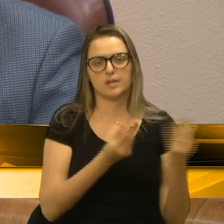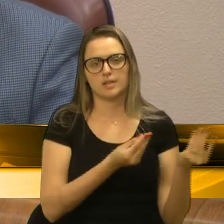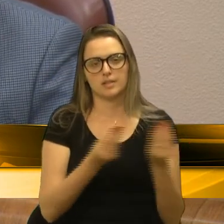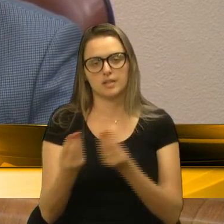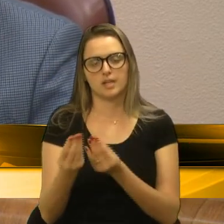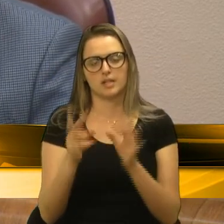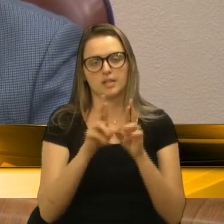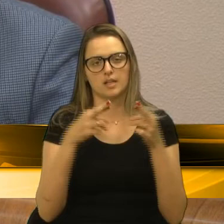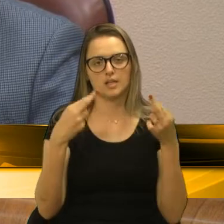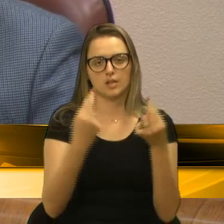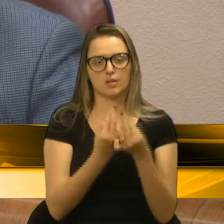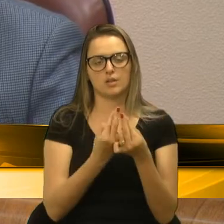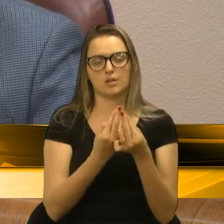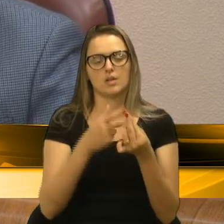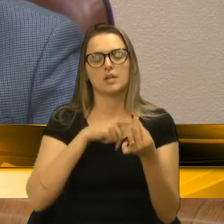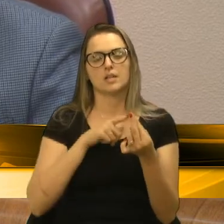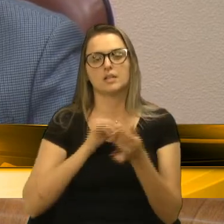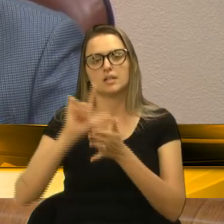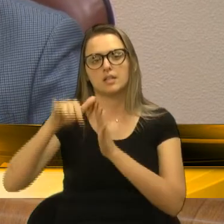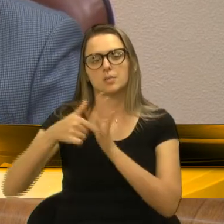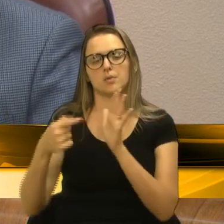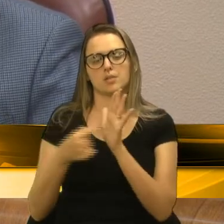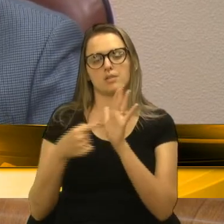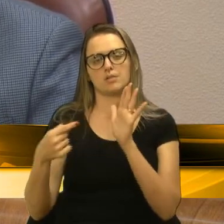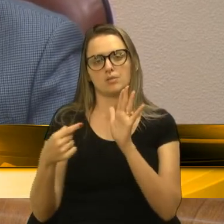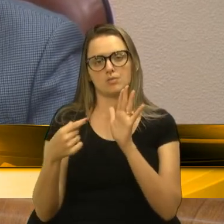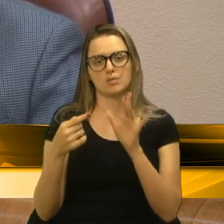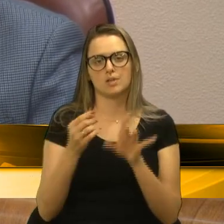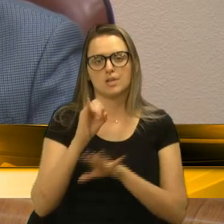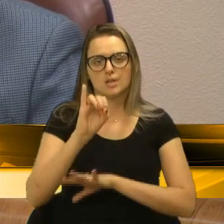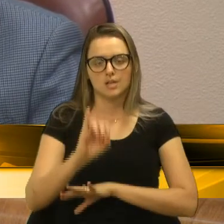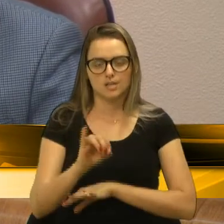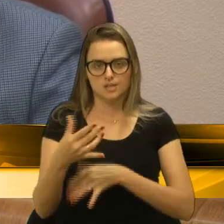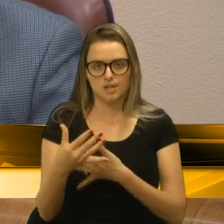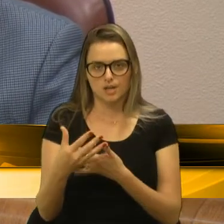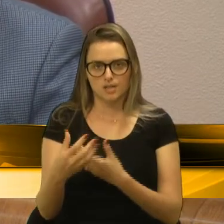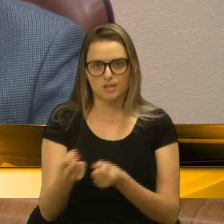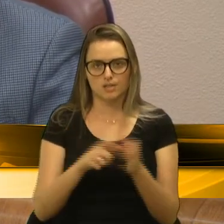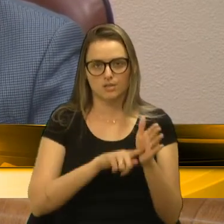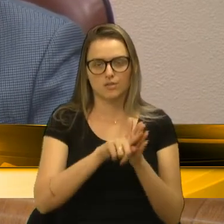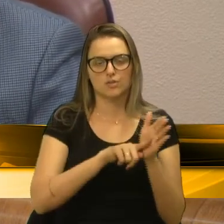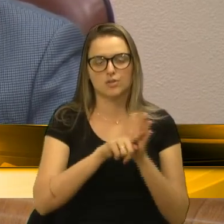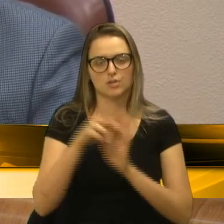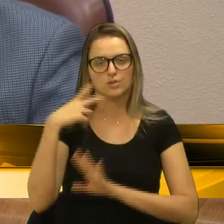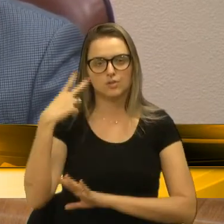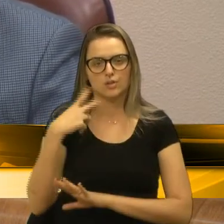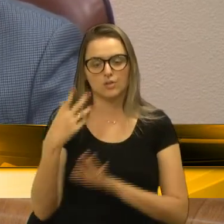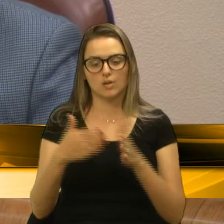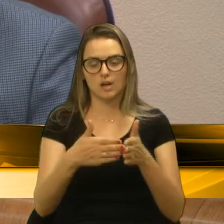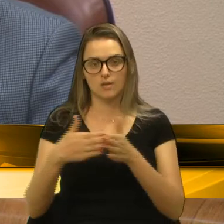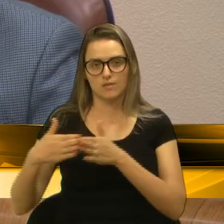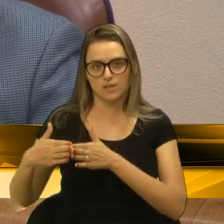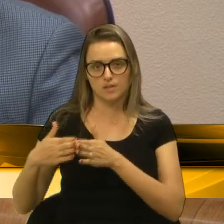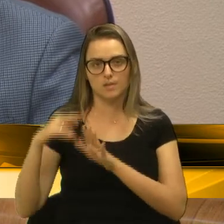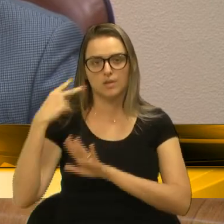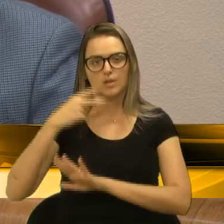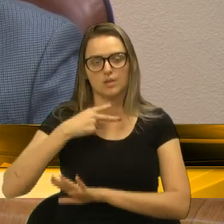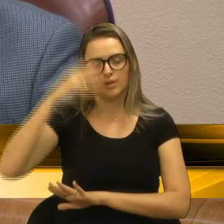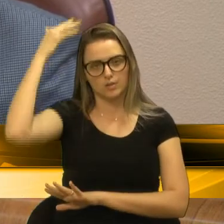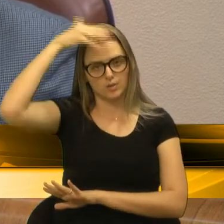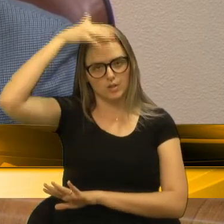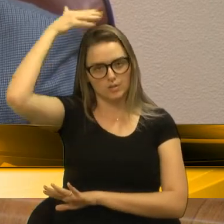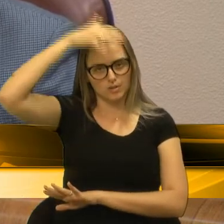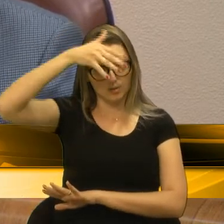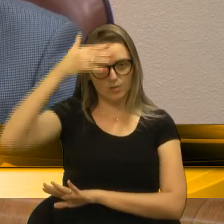primeira sessão legislativa subsequente ao protocolo e, uma vez deflagrada a investigação do vereador, o afastamento do vereador ao seu Tomé do seu